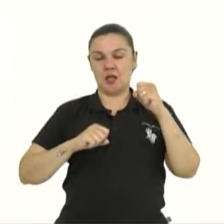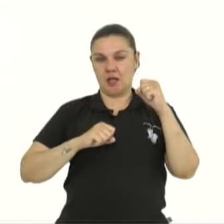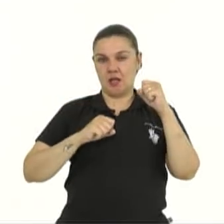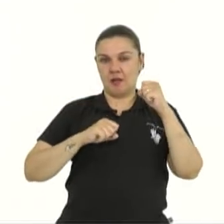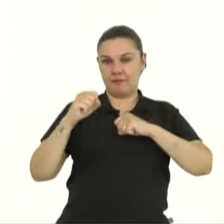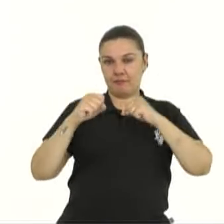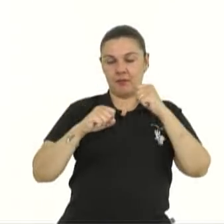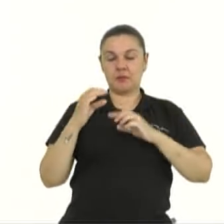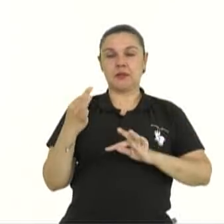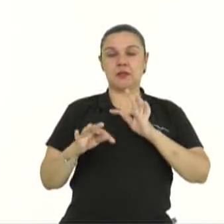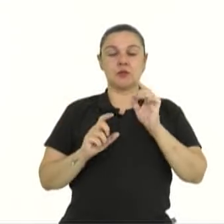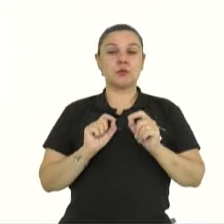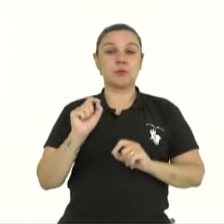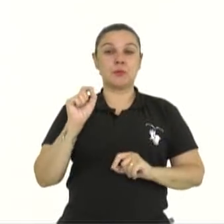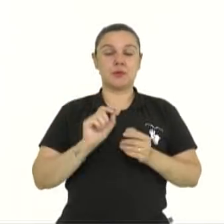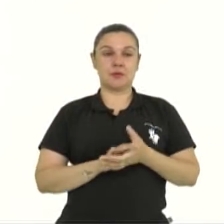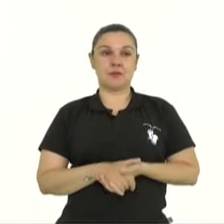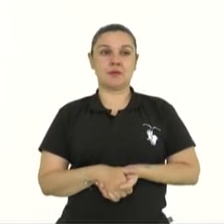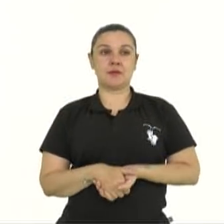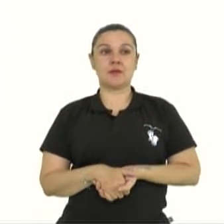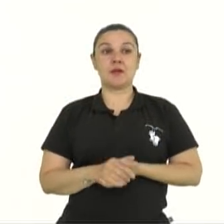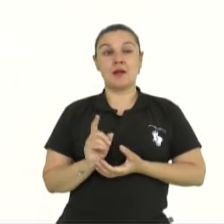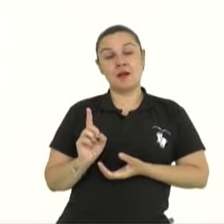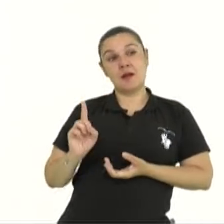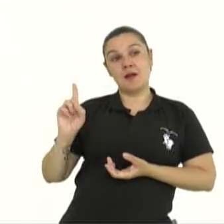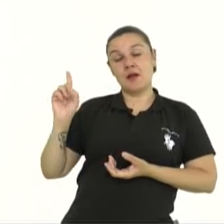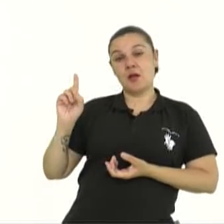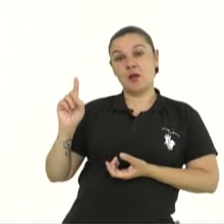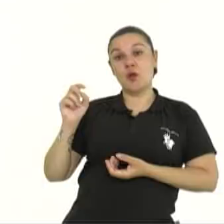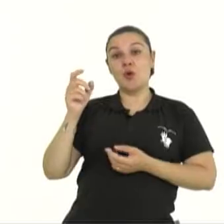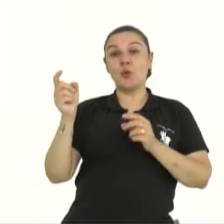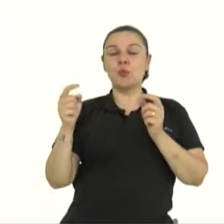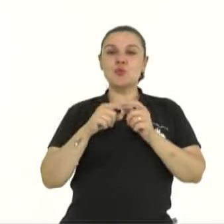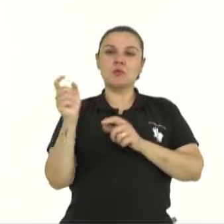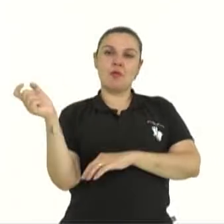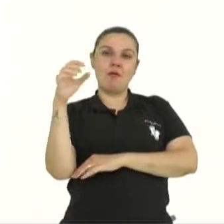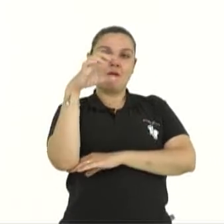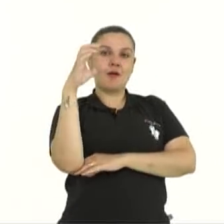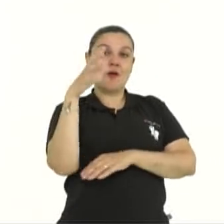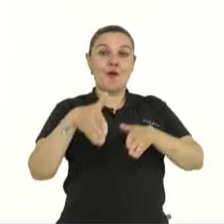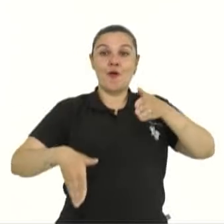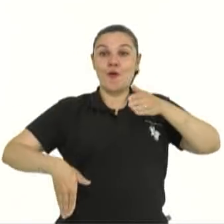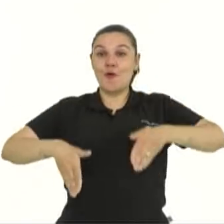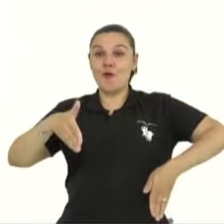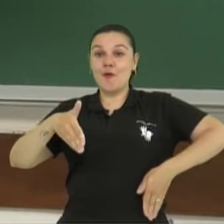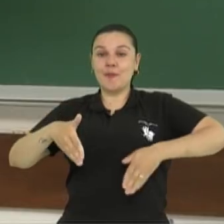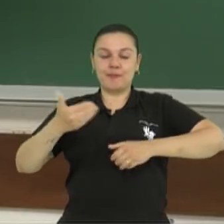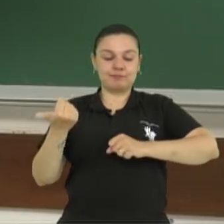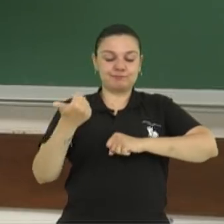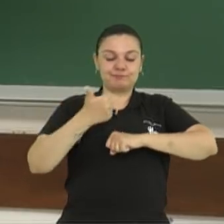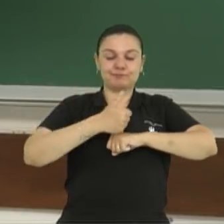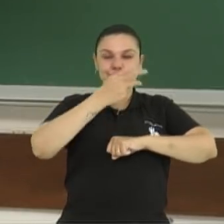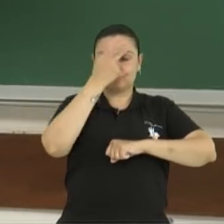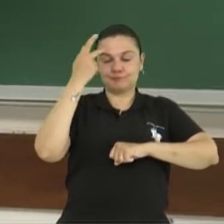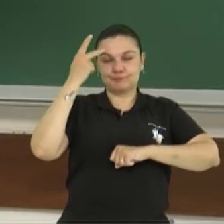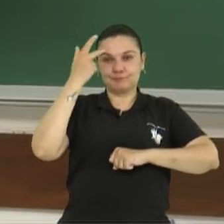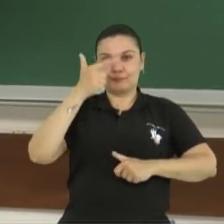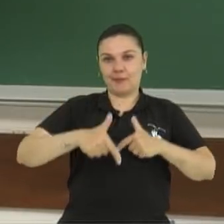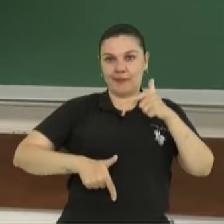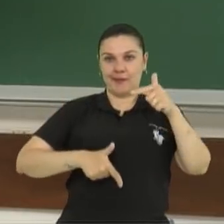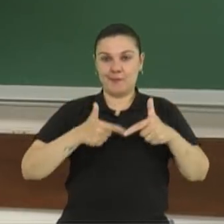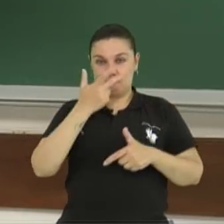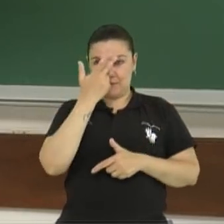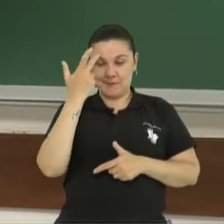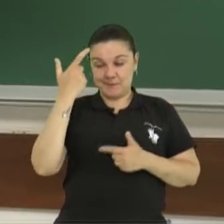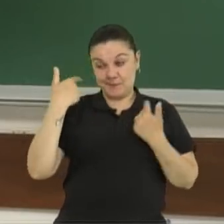indústria de alta tecnologia, a gente pode ver o uso do robô, substituindo ali a mão de obra